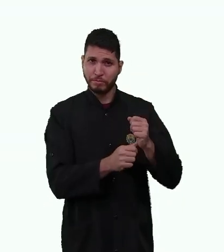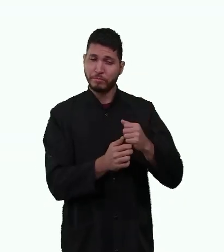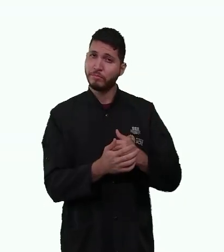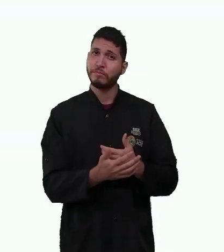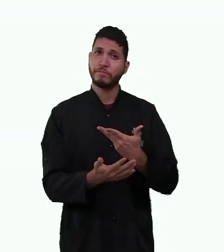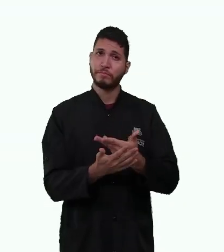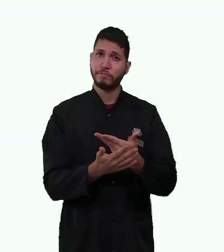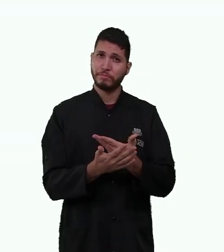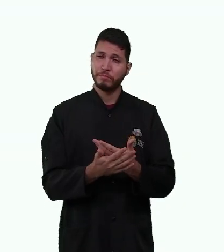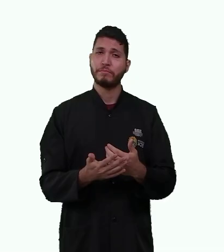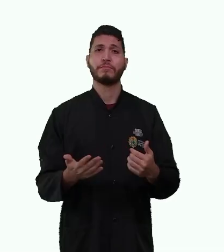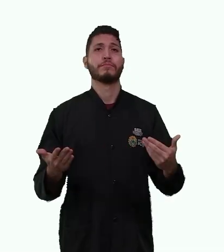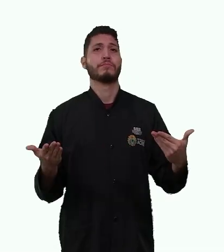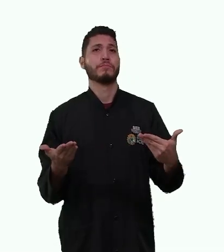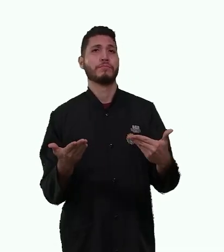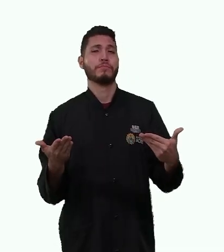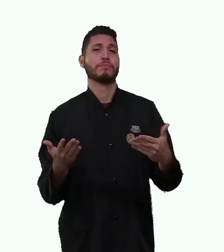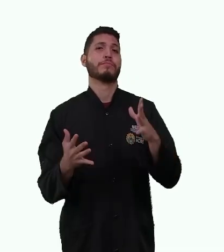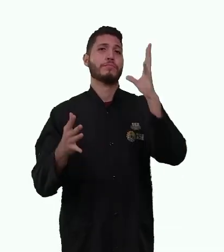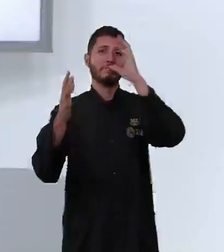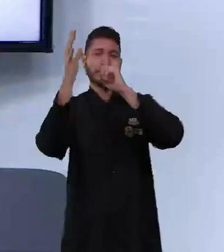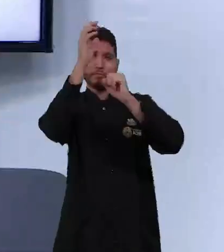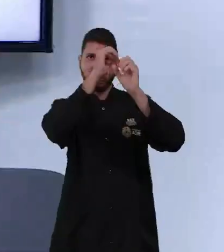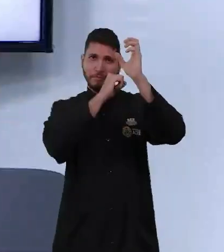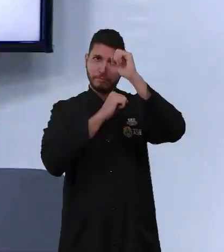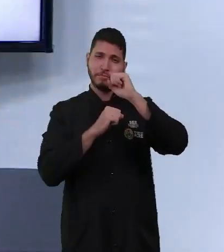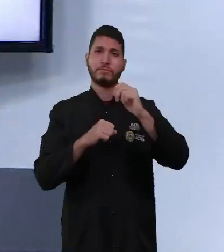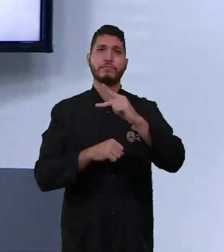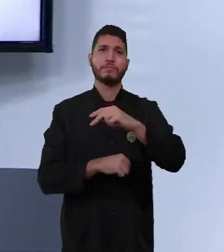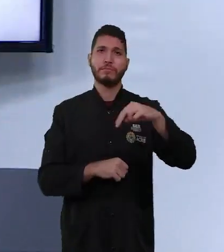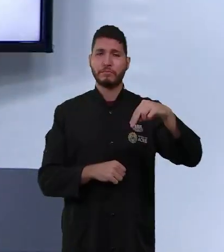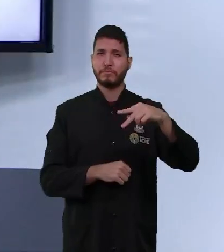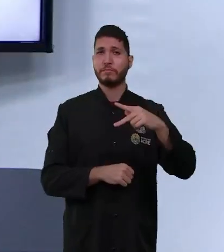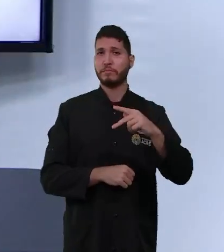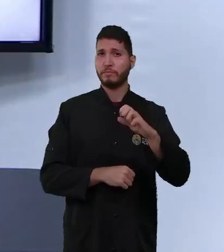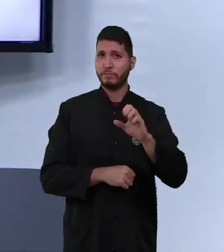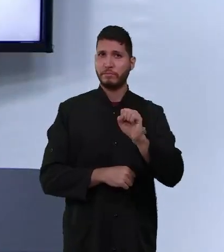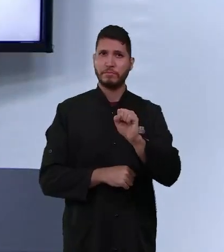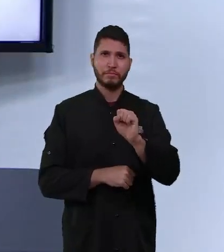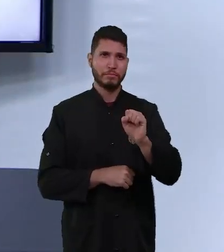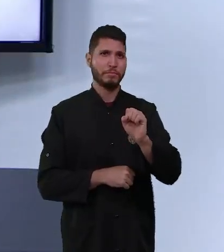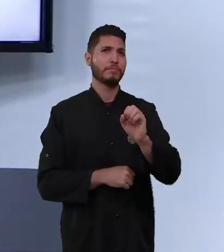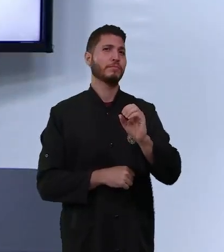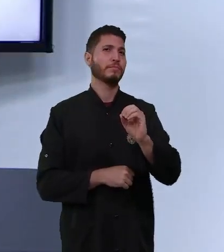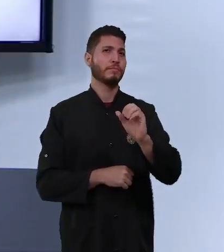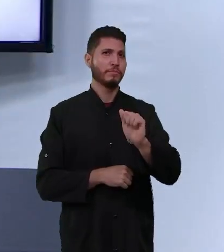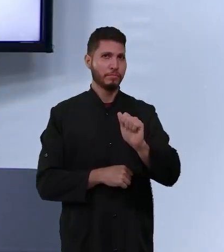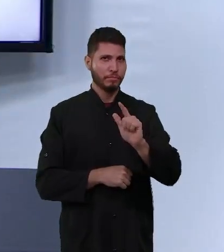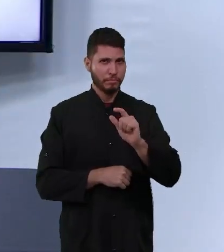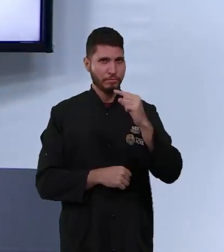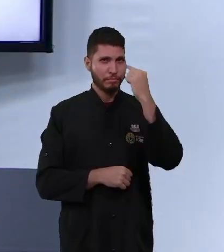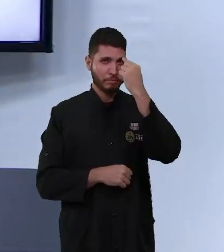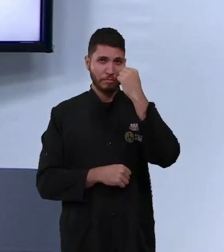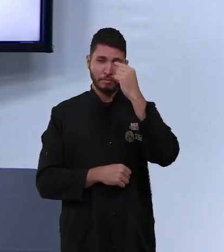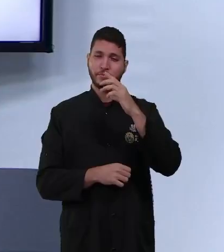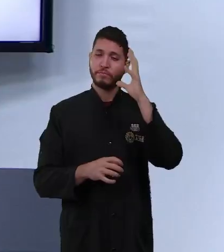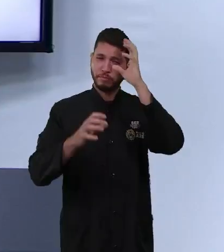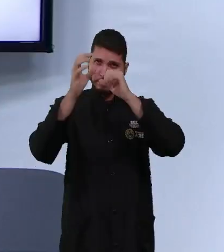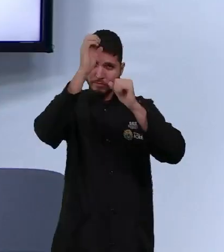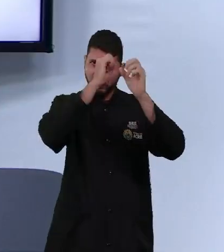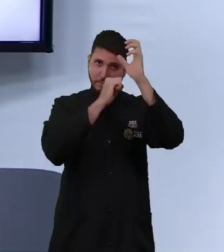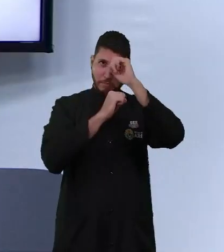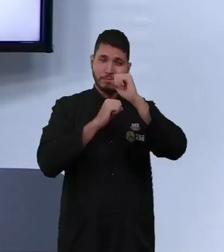Hoje, pessoal, nós aprendemos os pronomes pessoais na língua espanhola, né? Também aprendemos